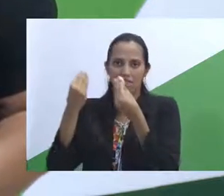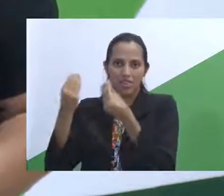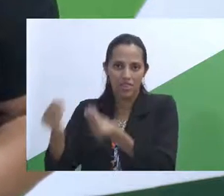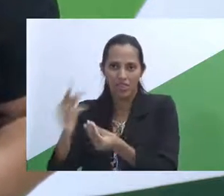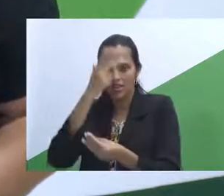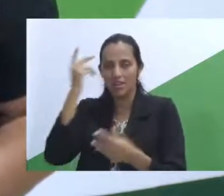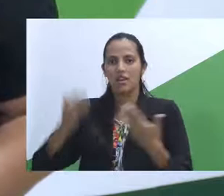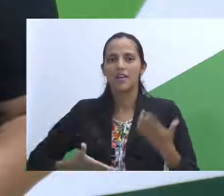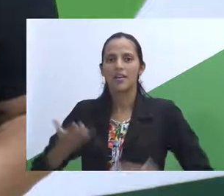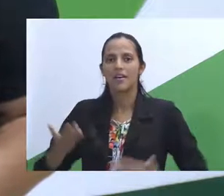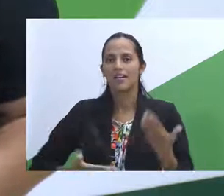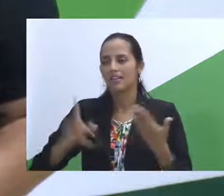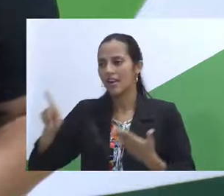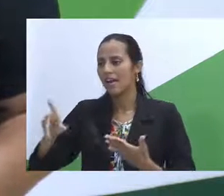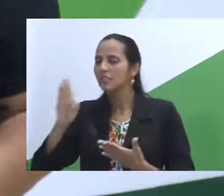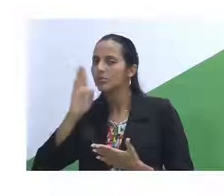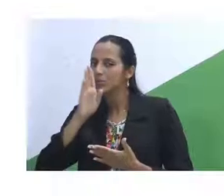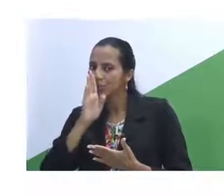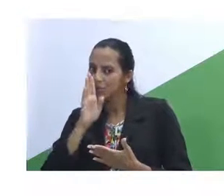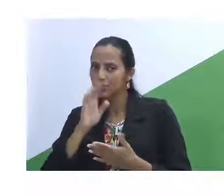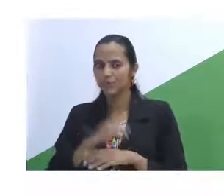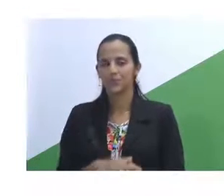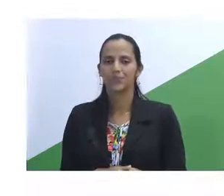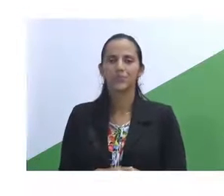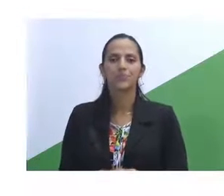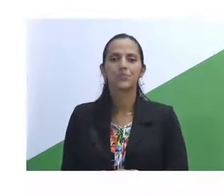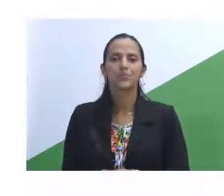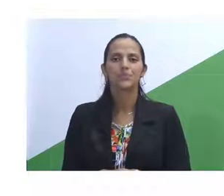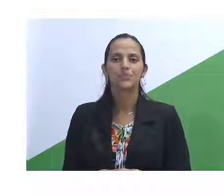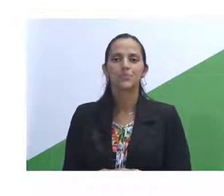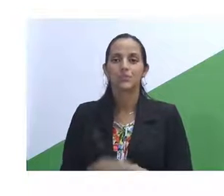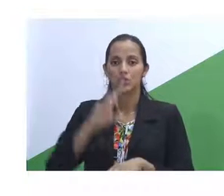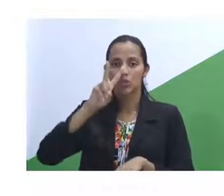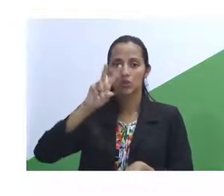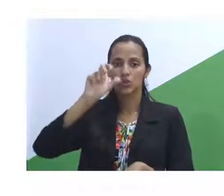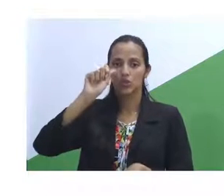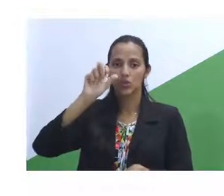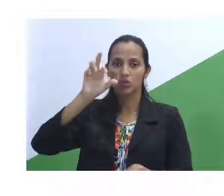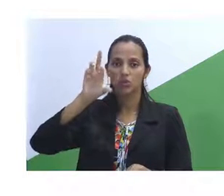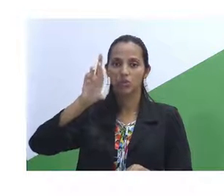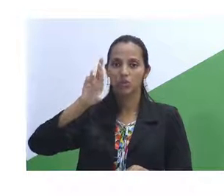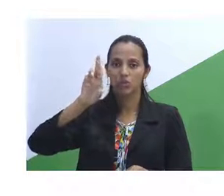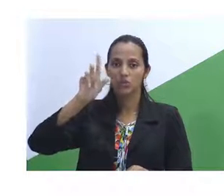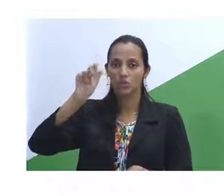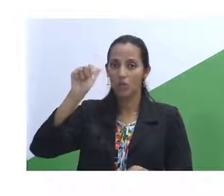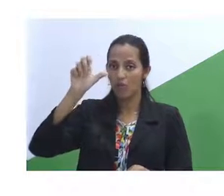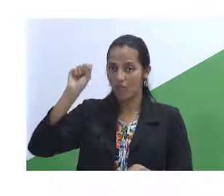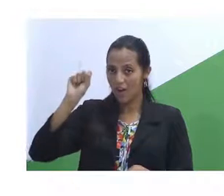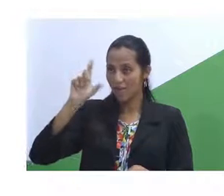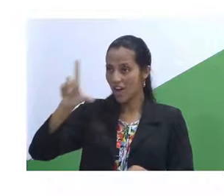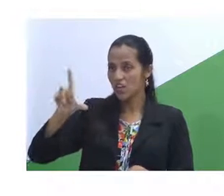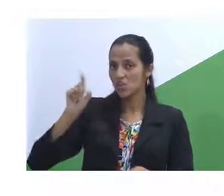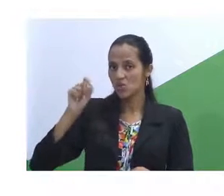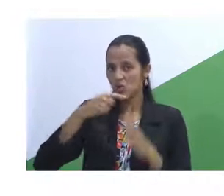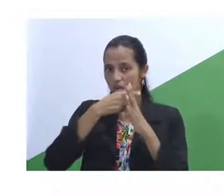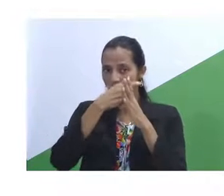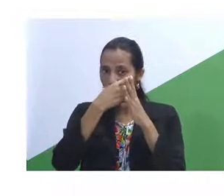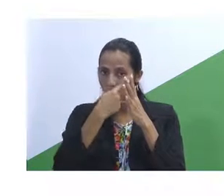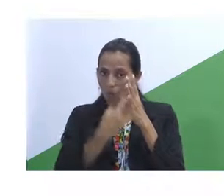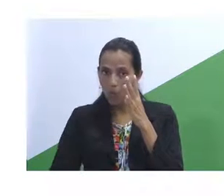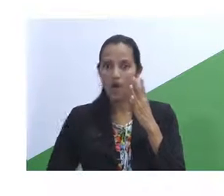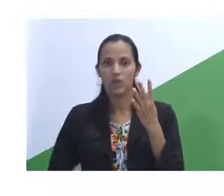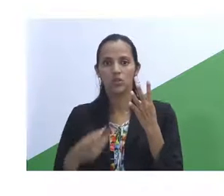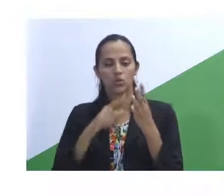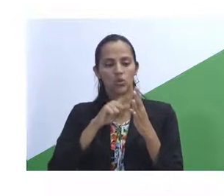movimento, então, sindical. Tranquilo? Vamos lá, então. Vargas vai eleger quatro áreas cruciais, então, para o desenvolvimento da indústria.